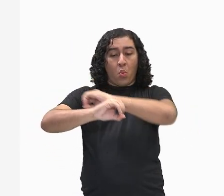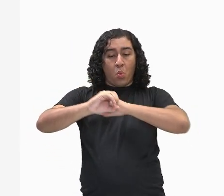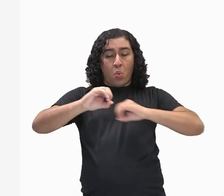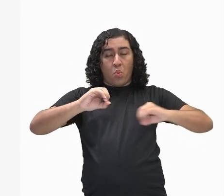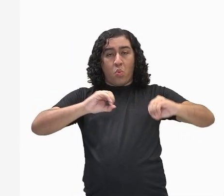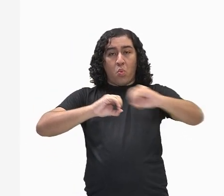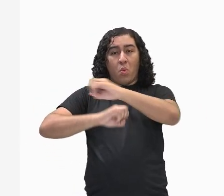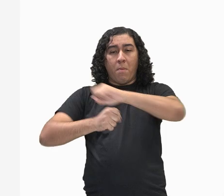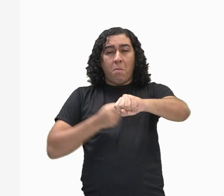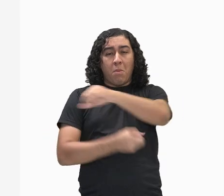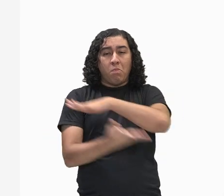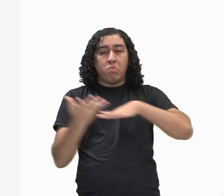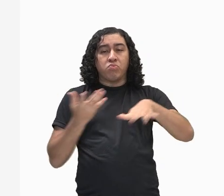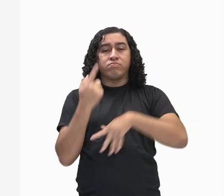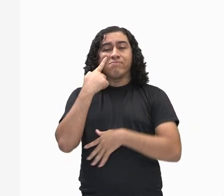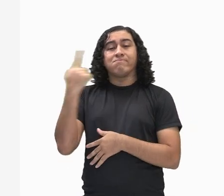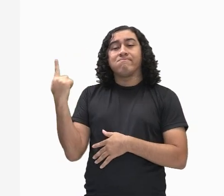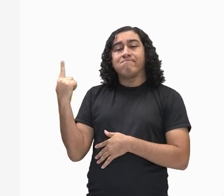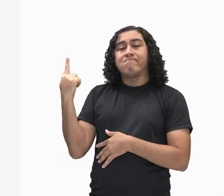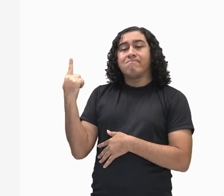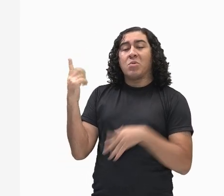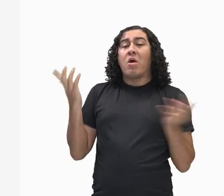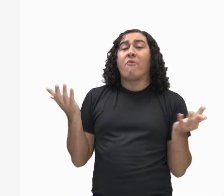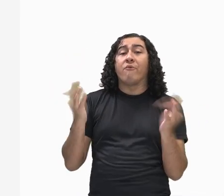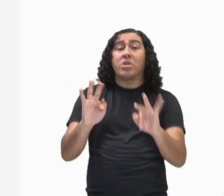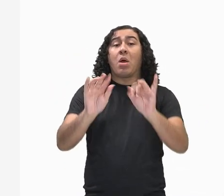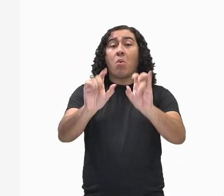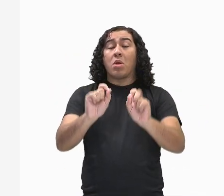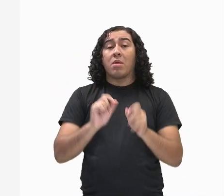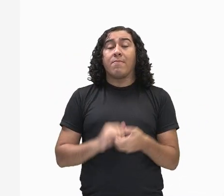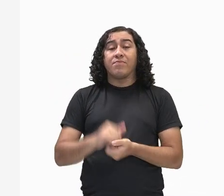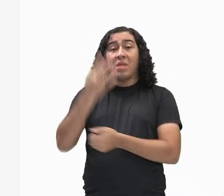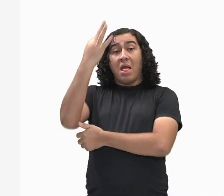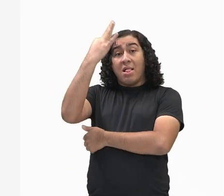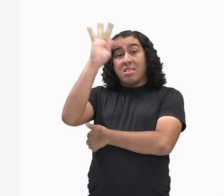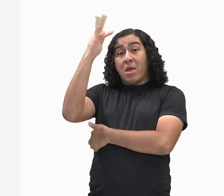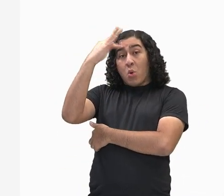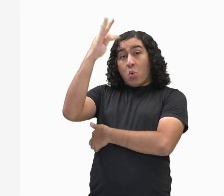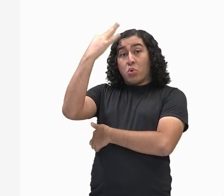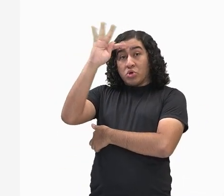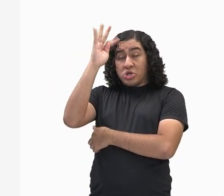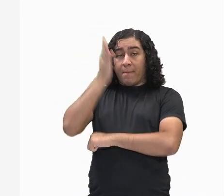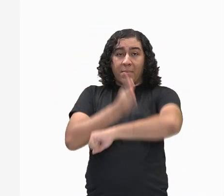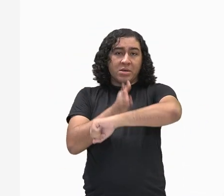deste Sol aí. É o fim do que aqui, então? Da teologia